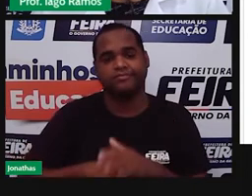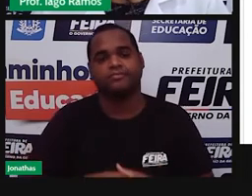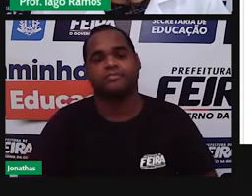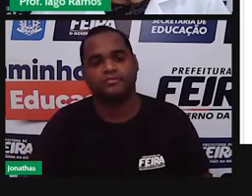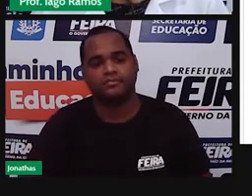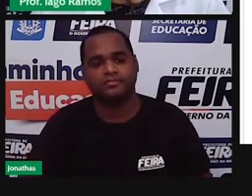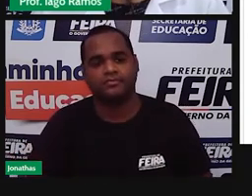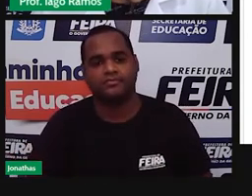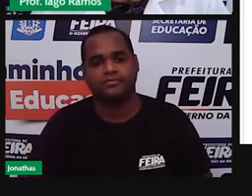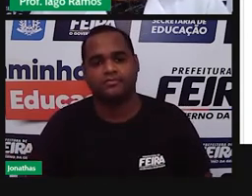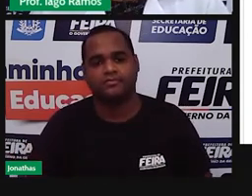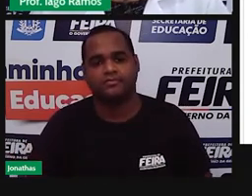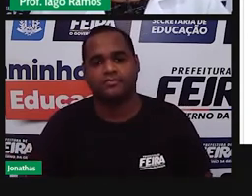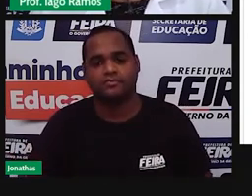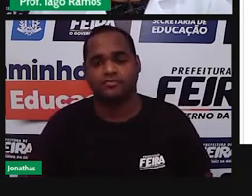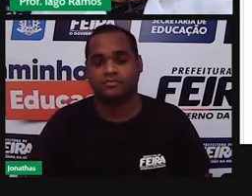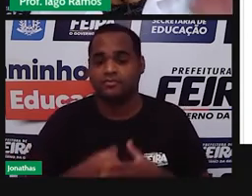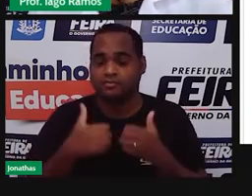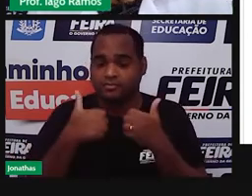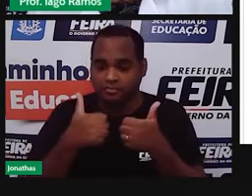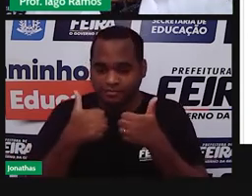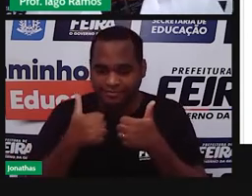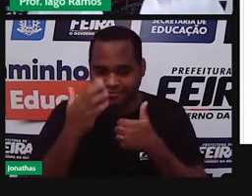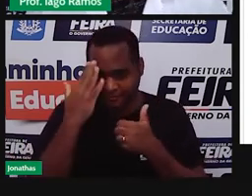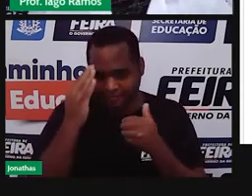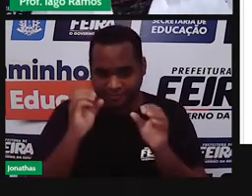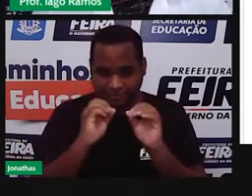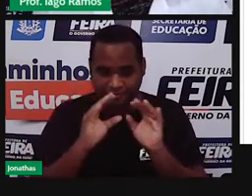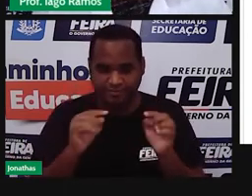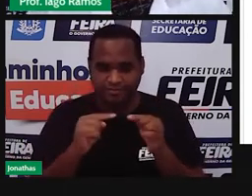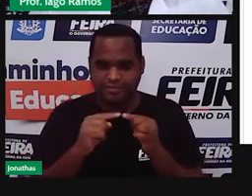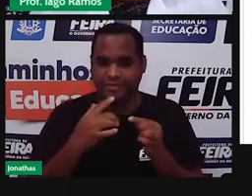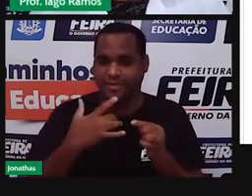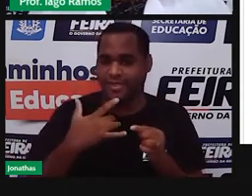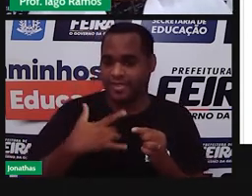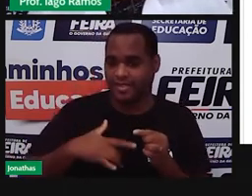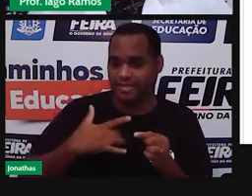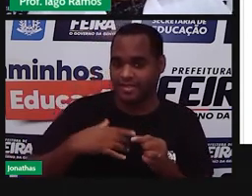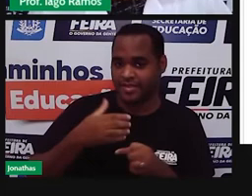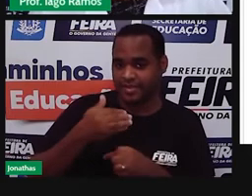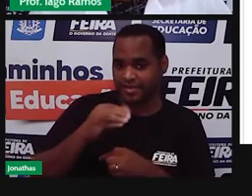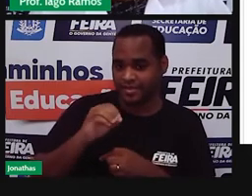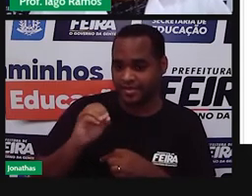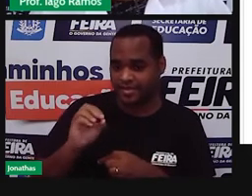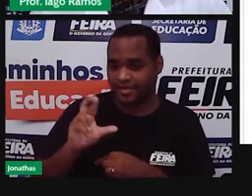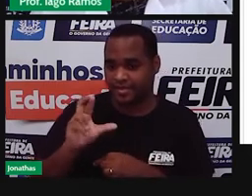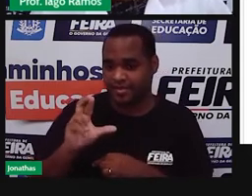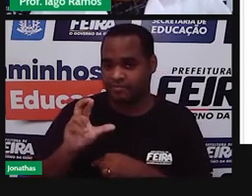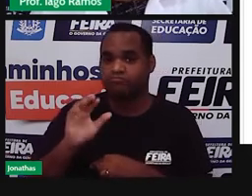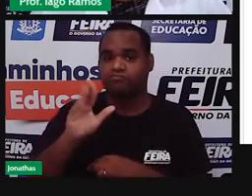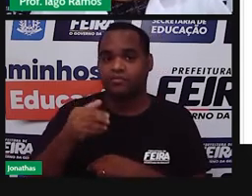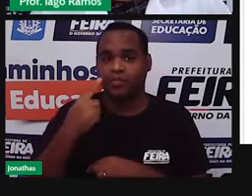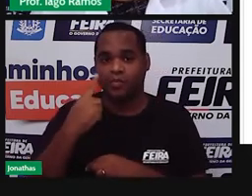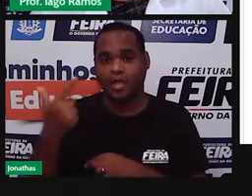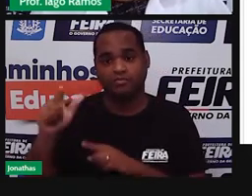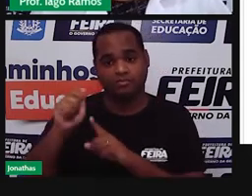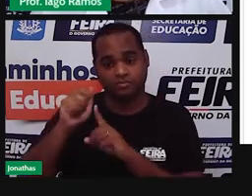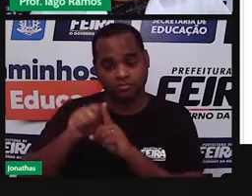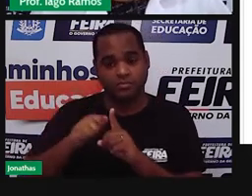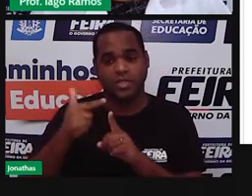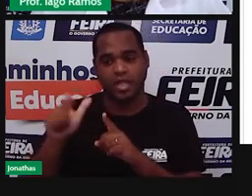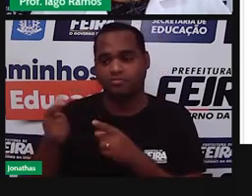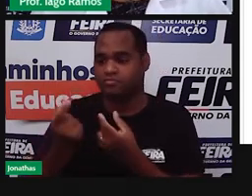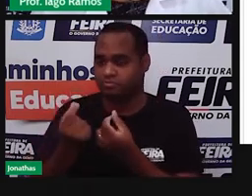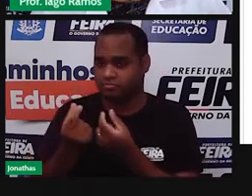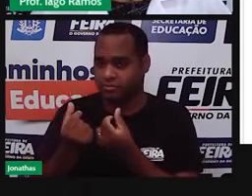Tá? Beleza. Fiquei devendo R$ 100 a ele. No mês seguinte, devolvi a ele